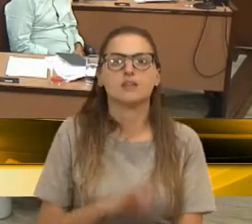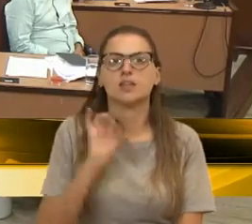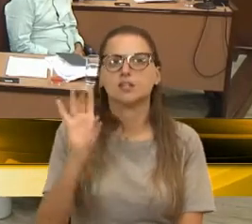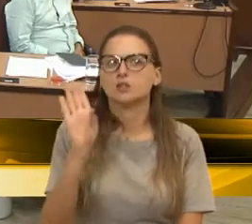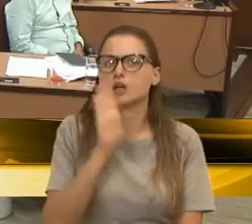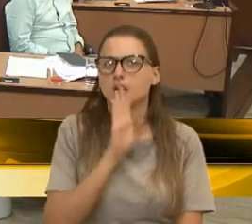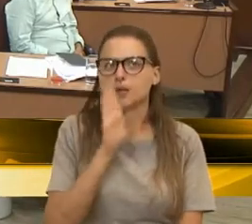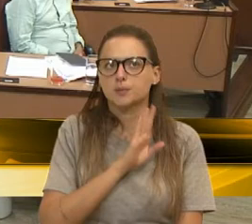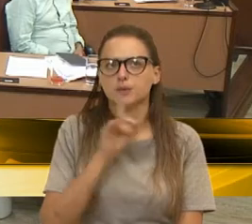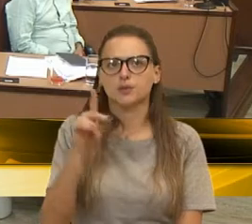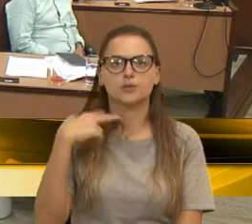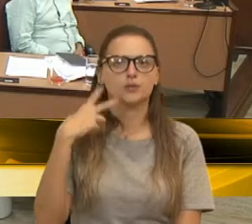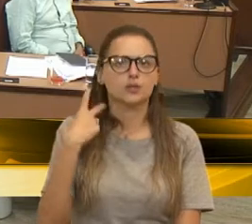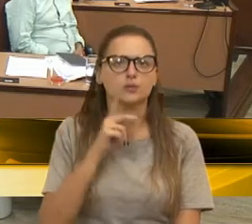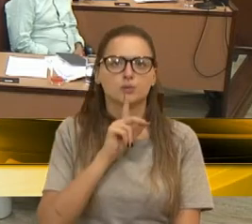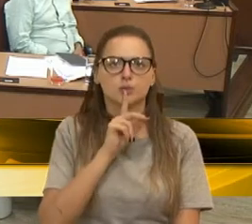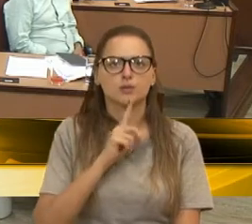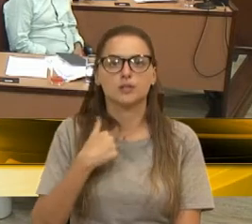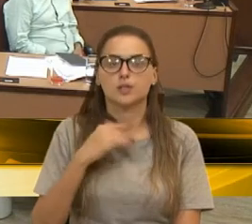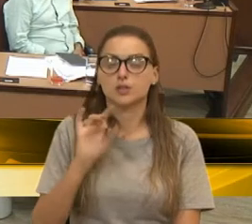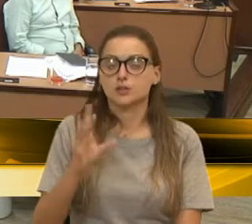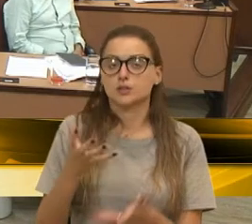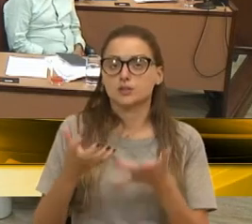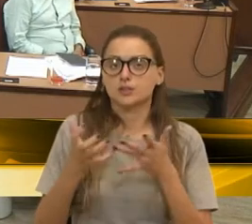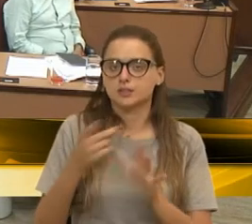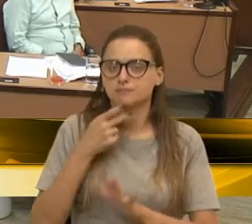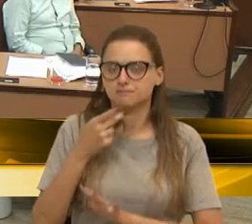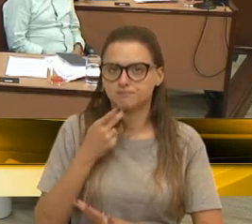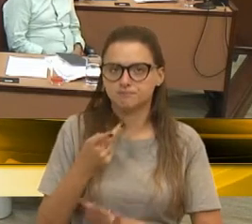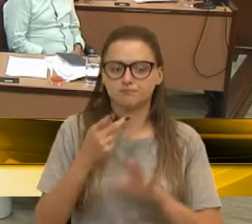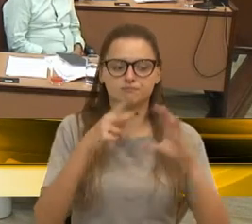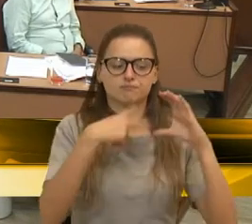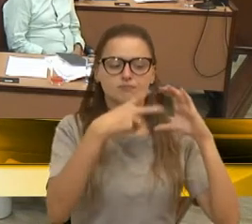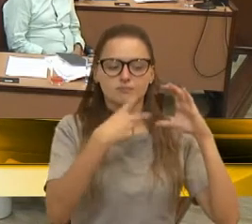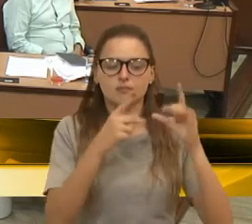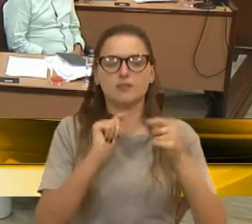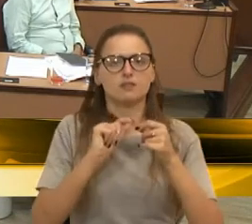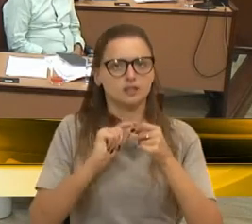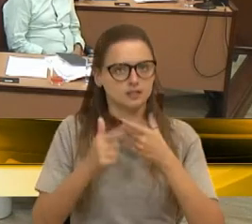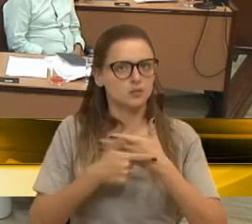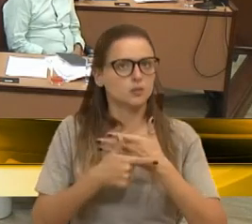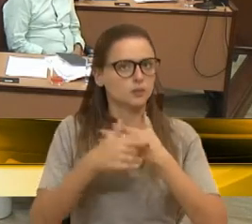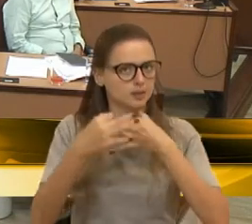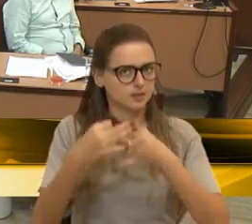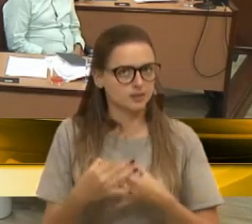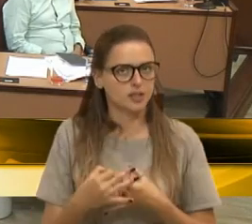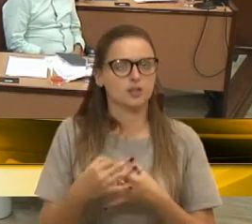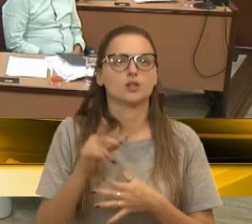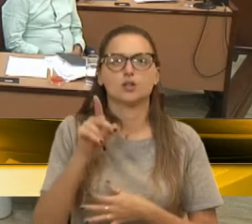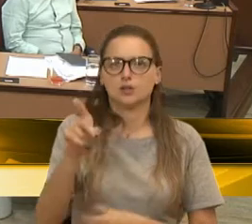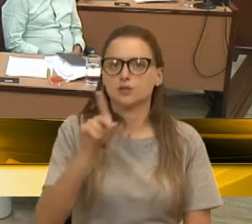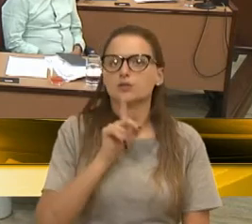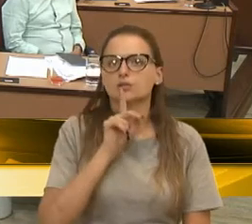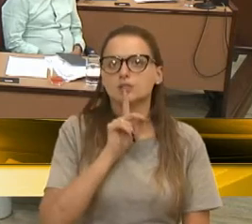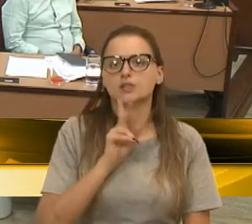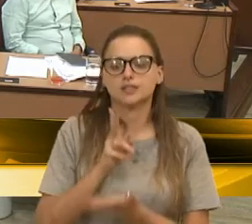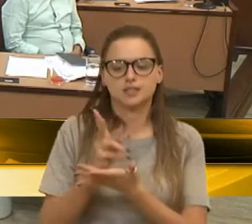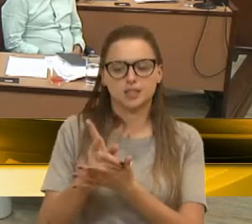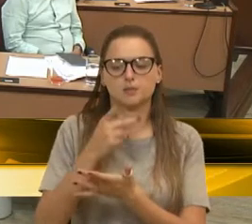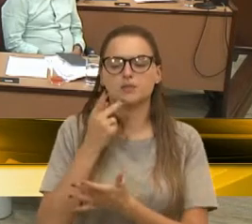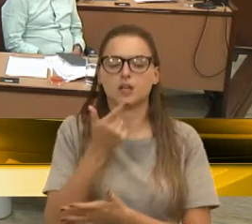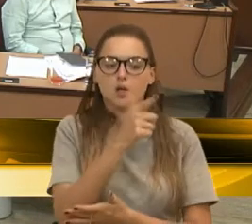Rapidamente, vereador Meneguzzi, eu só quero dizer assim, ó, acho que a Câmara está fazendo a sua parte. Vossa Senhoria tem abordado esse assunto,